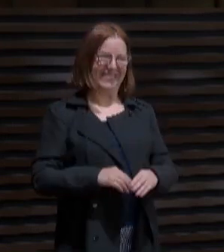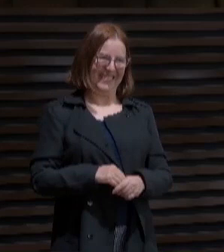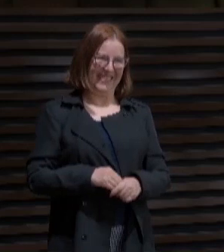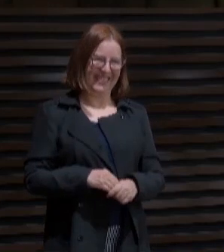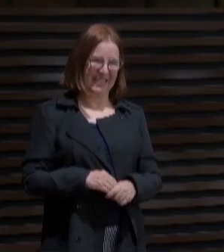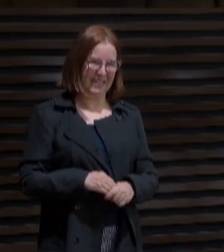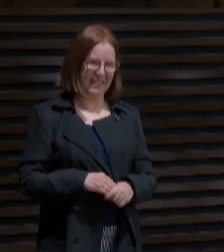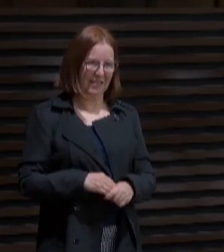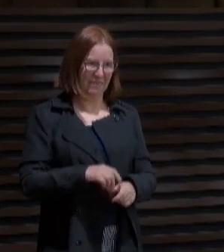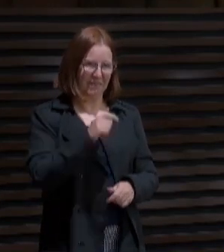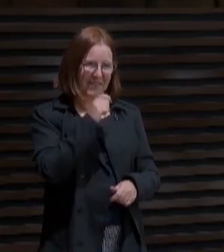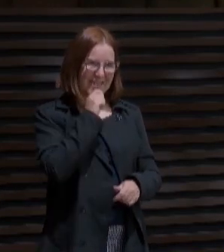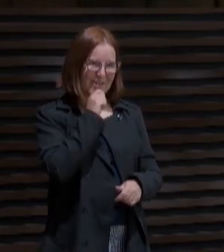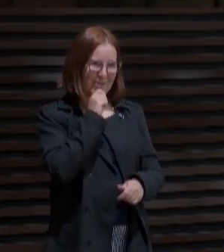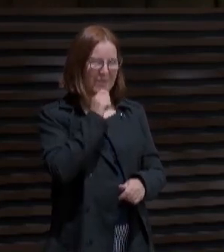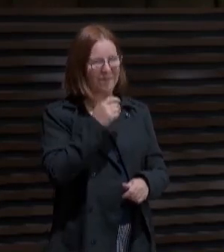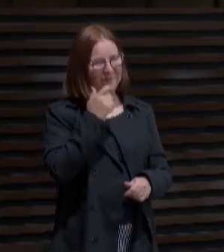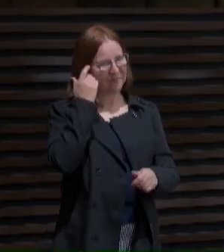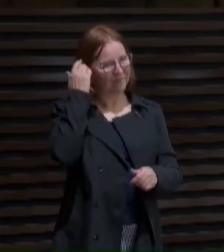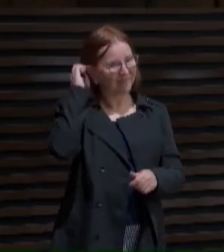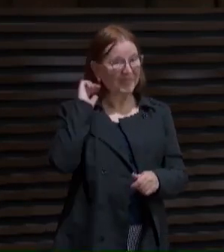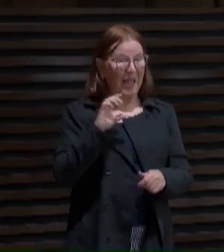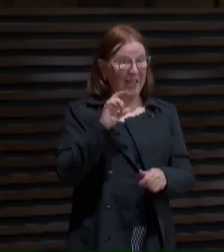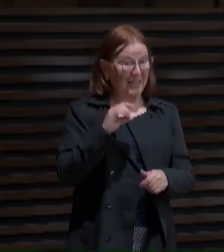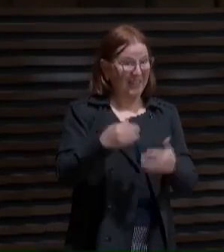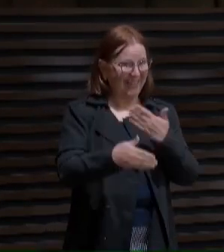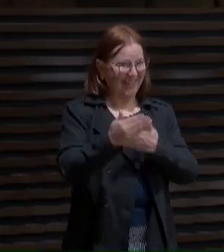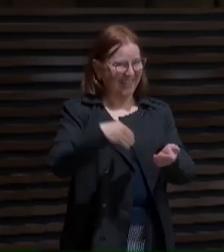Não adianta, gente. É só a graça.